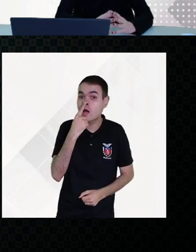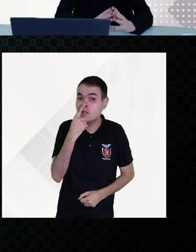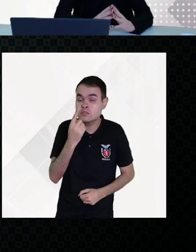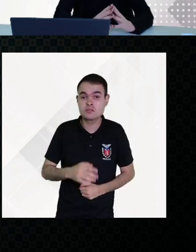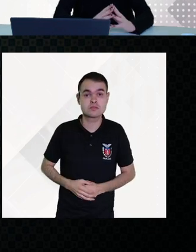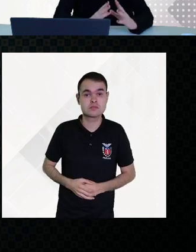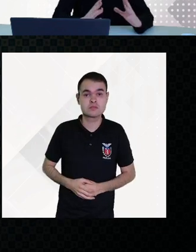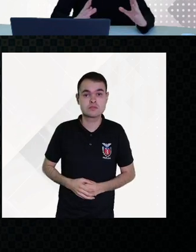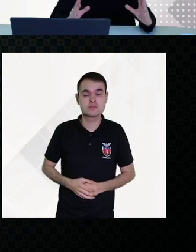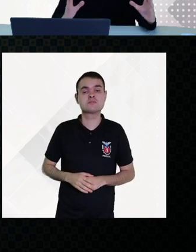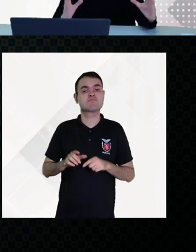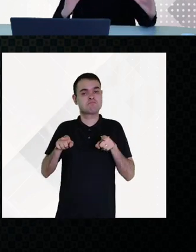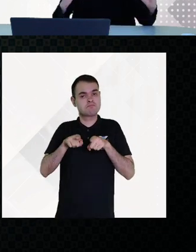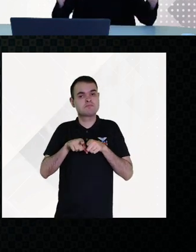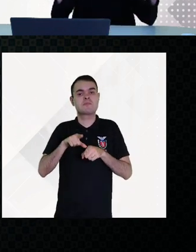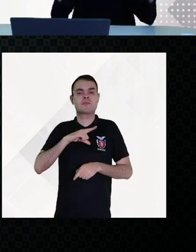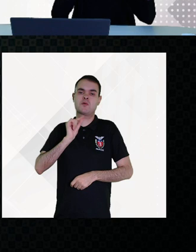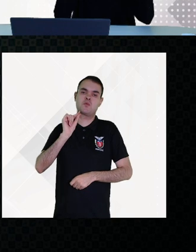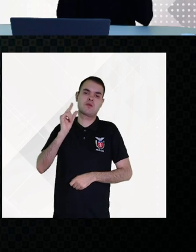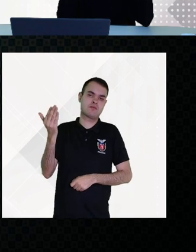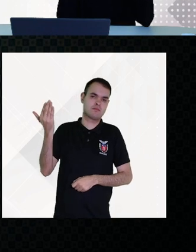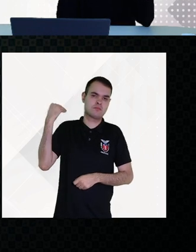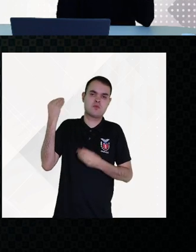tínhamos uma grande